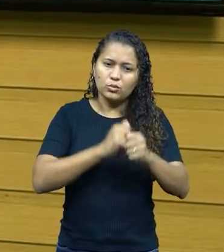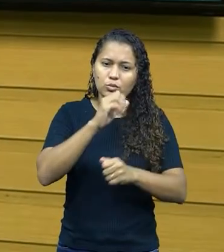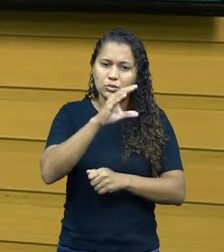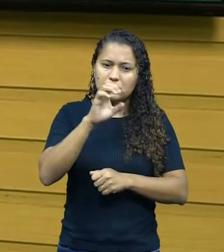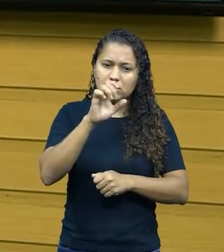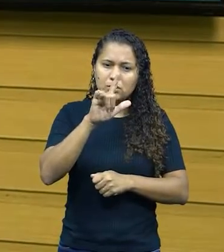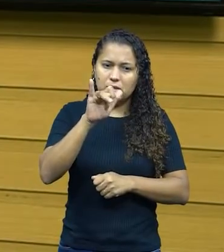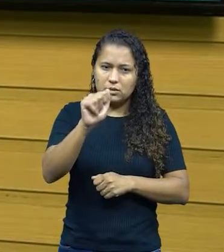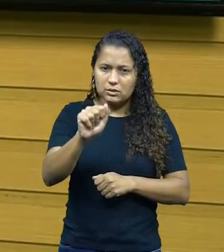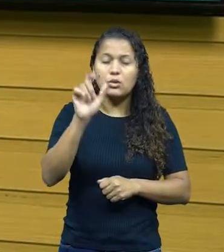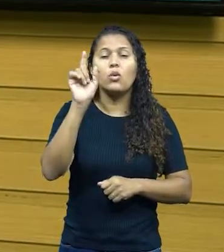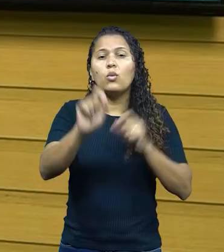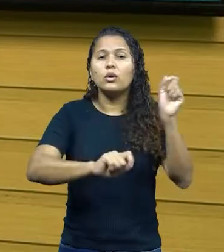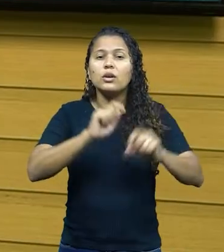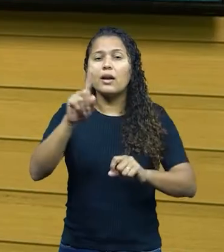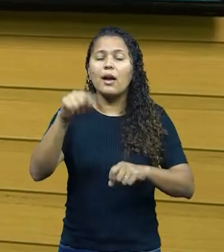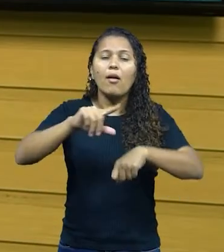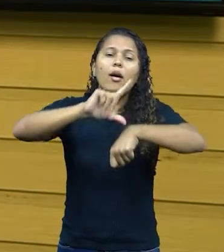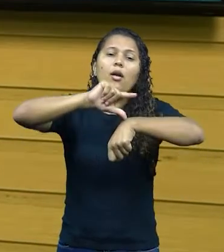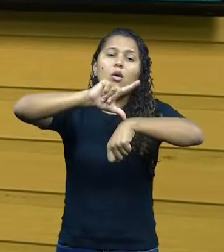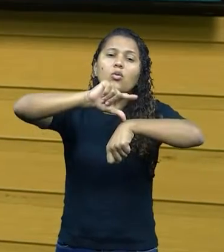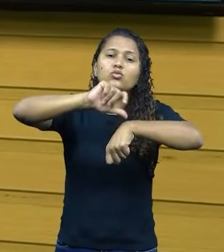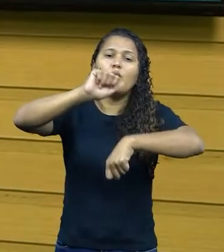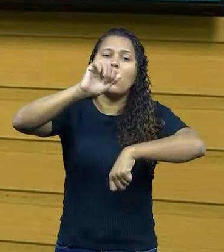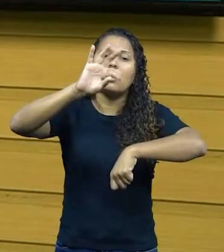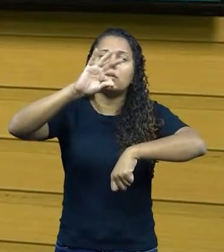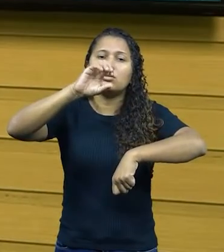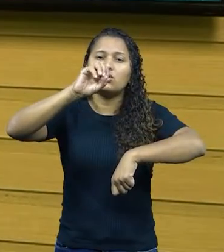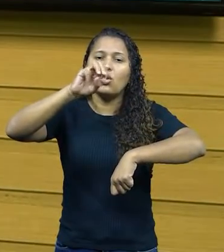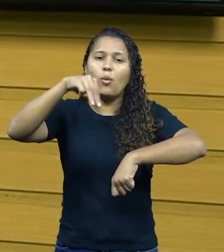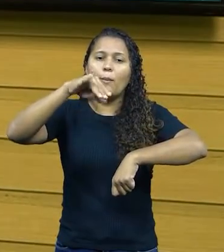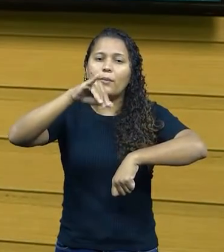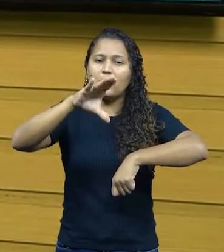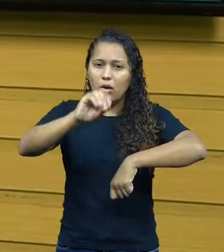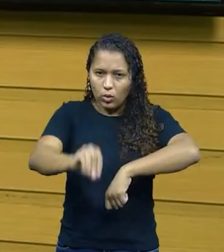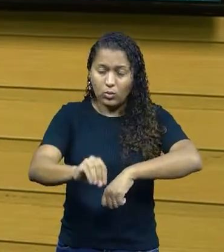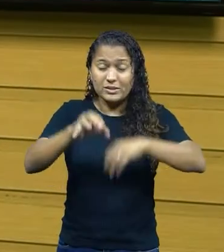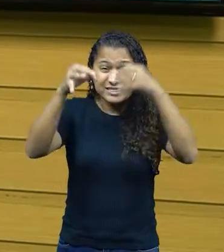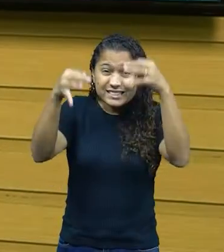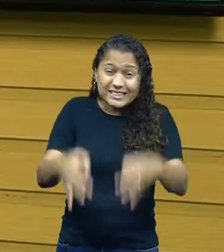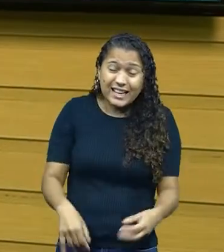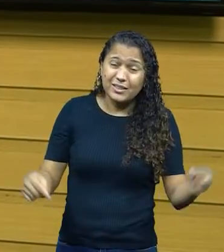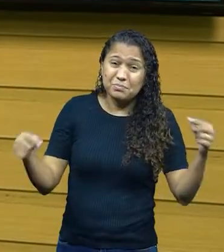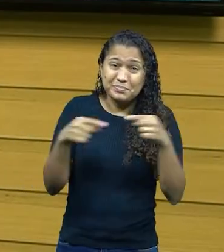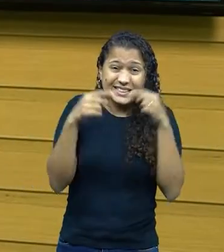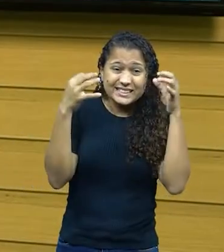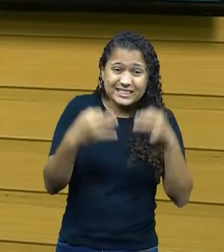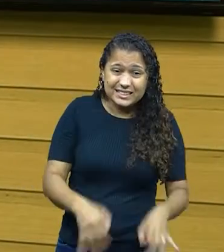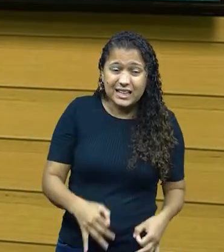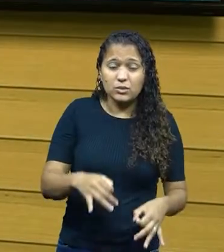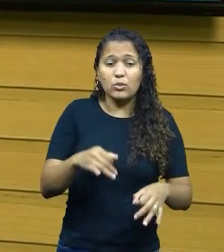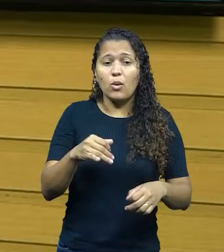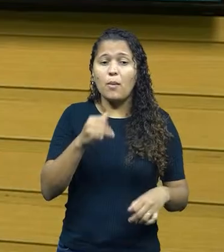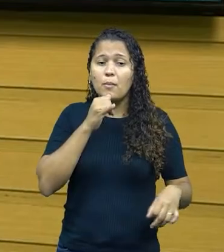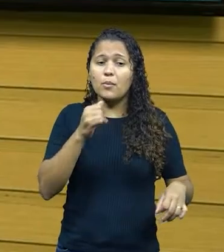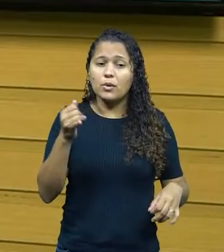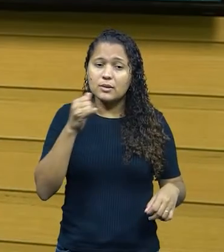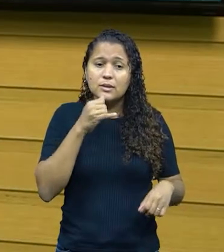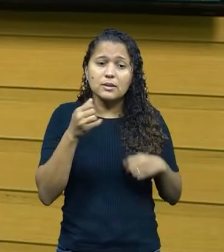de relógios atômicos, né? E ele é tão preciso que ele levaria centenas de